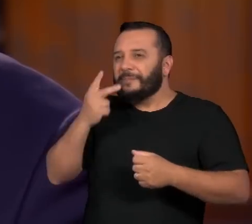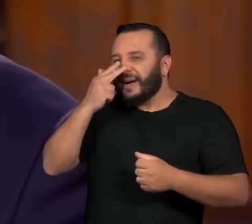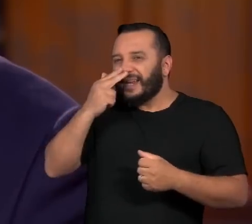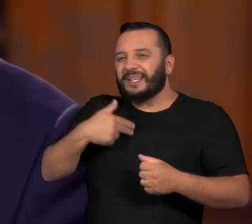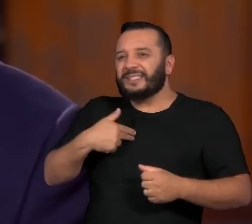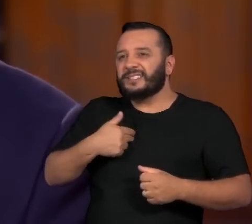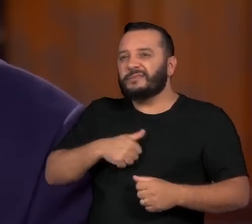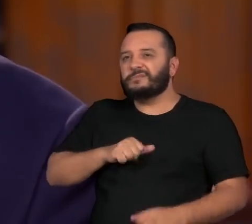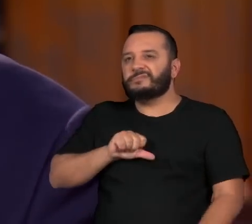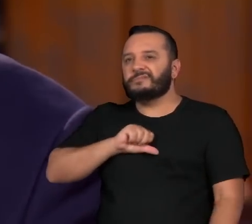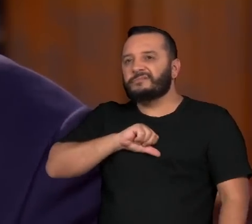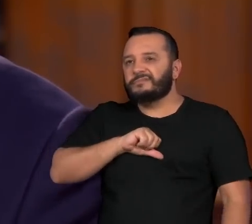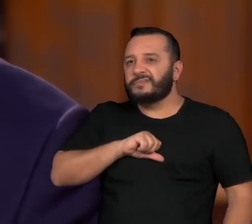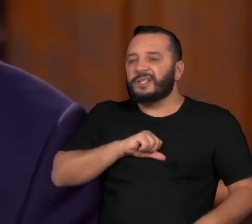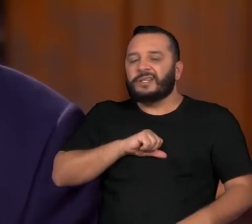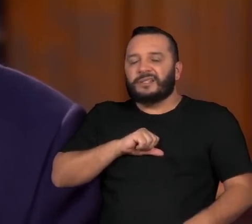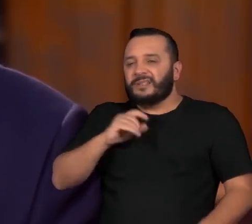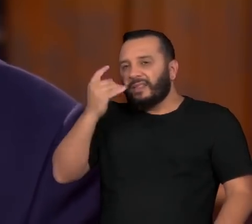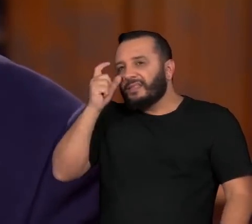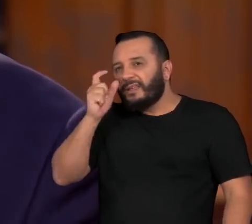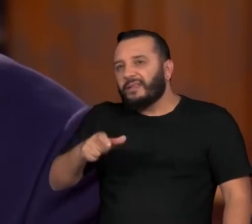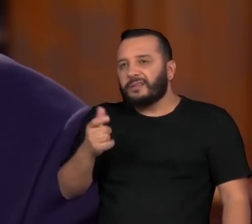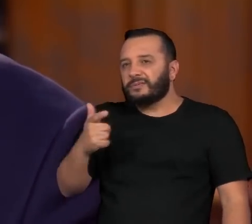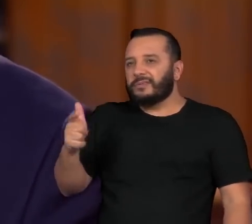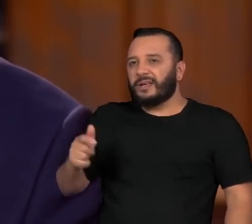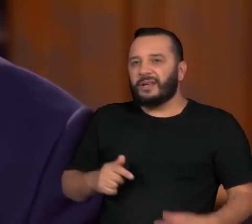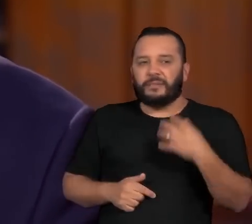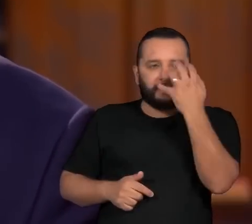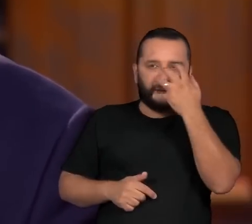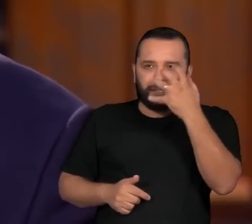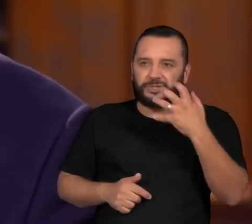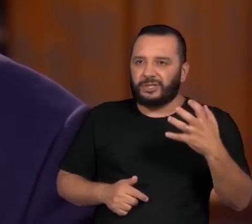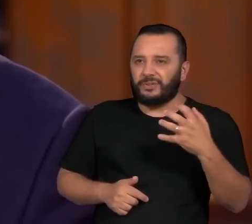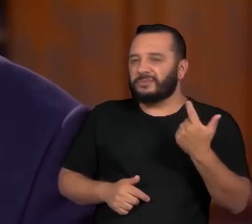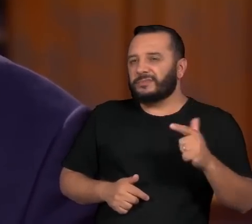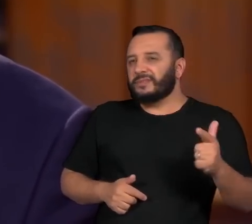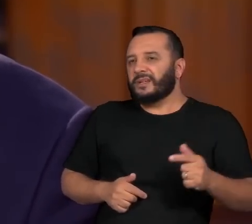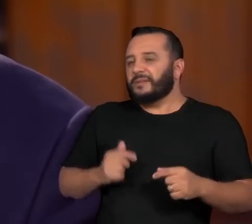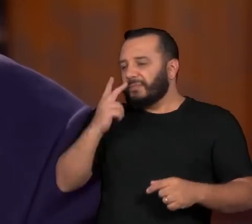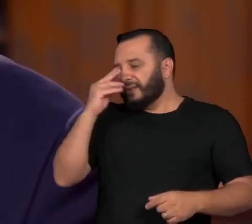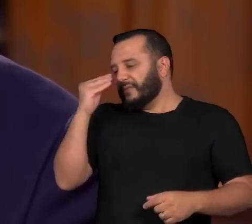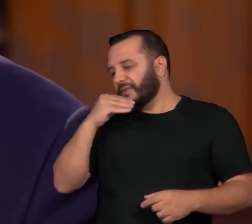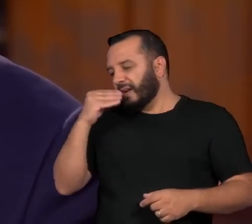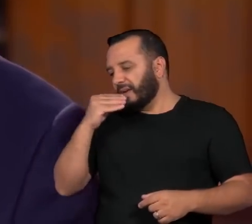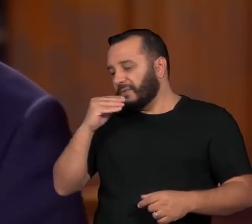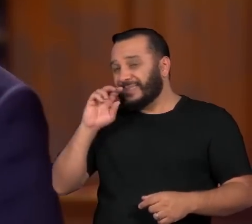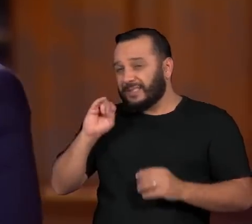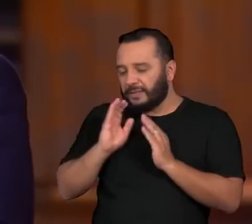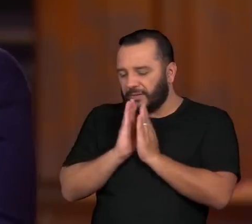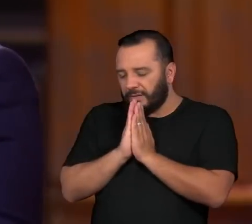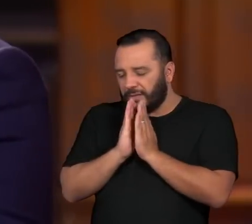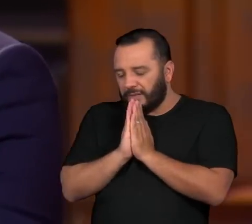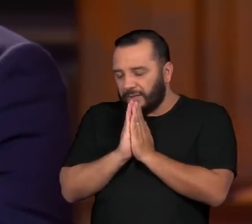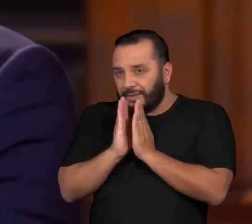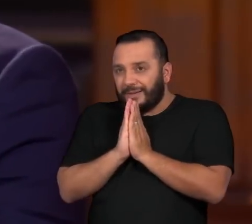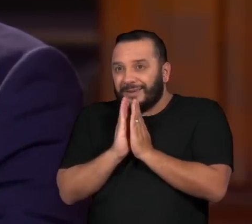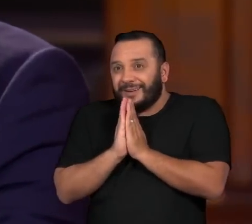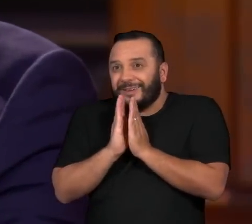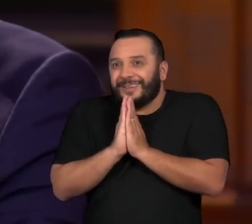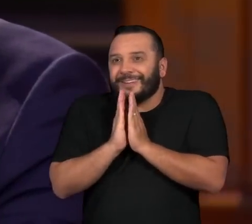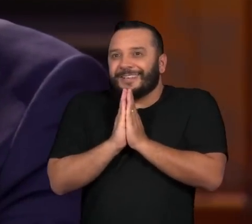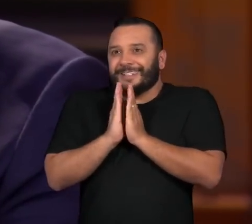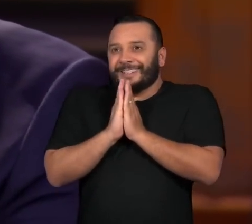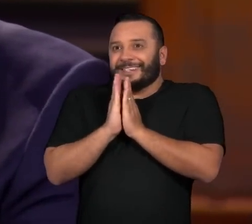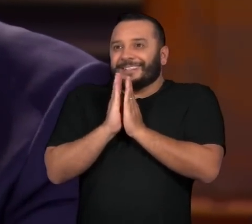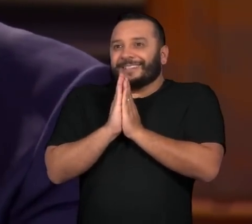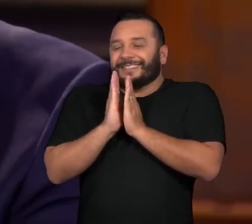você não tem interesse, você não tem paixão, você não tem energia. A oração é esse combustível. E é também um